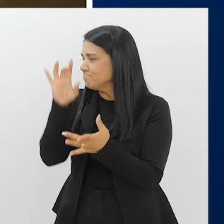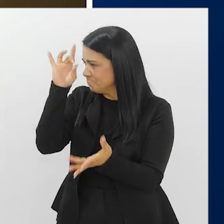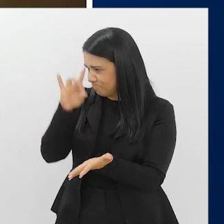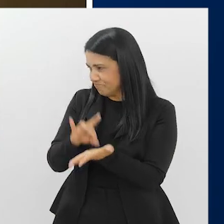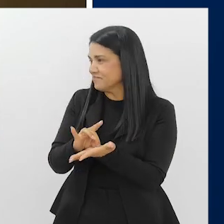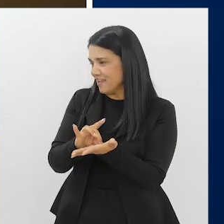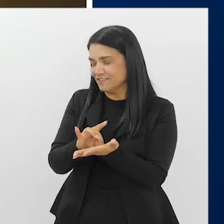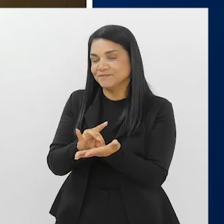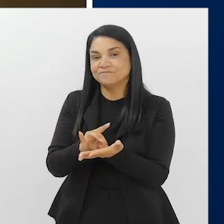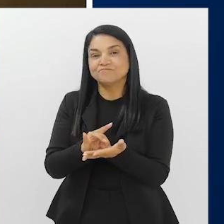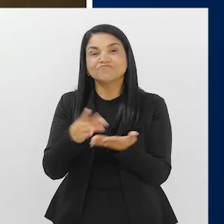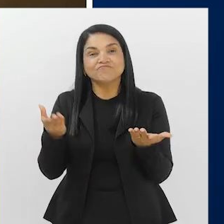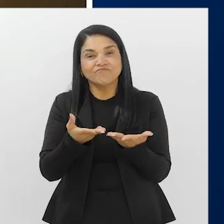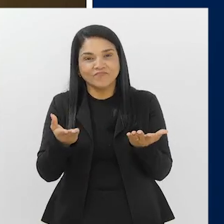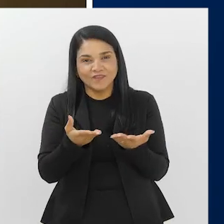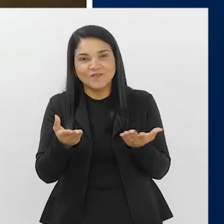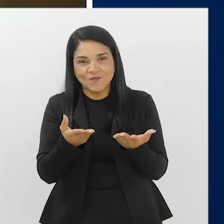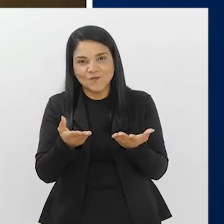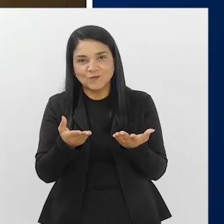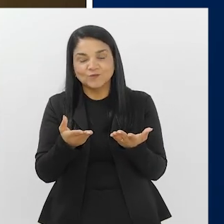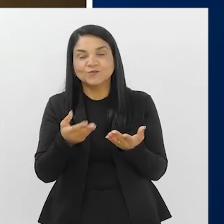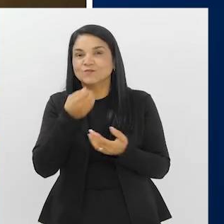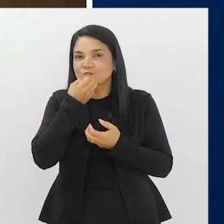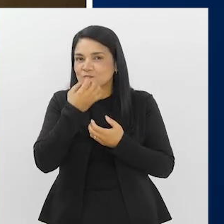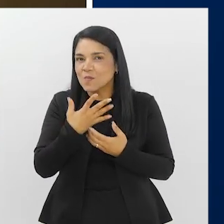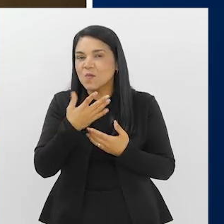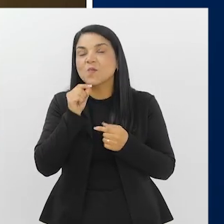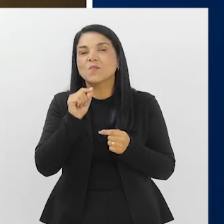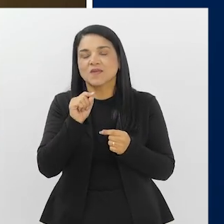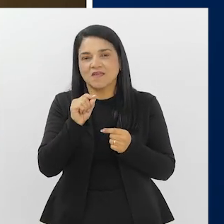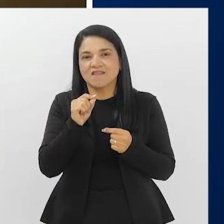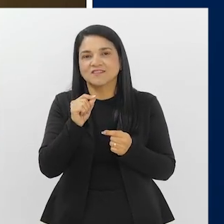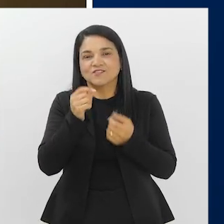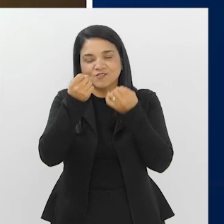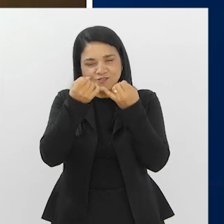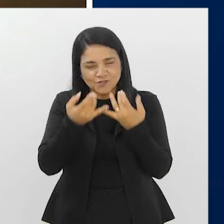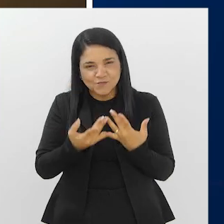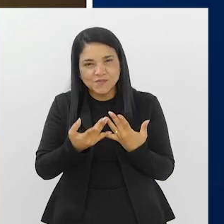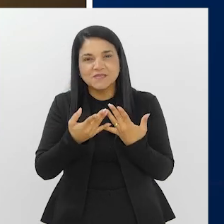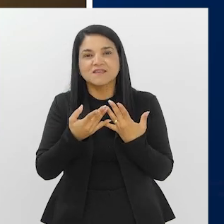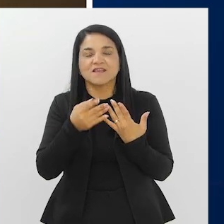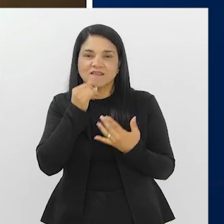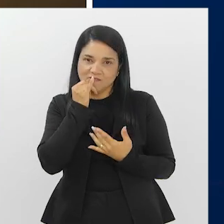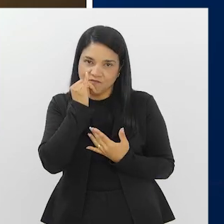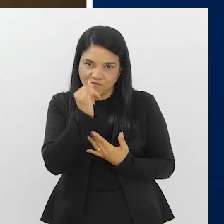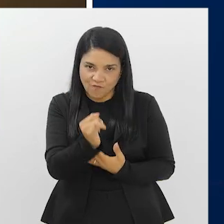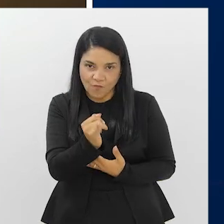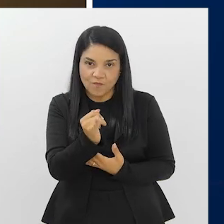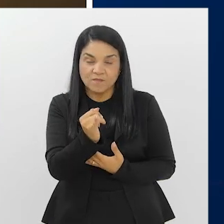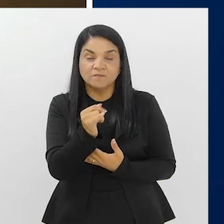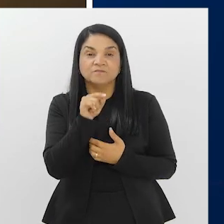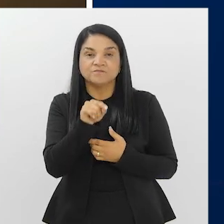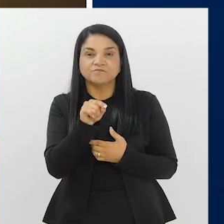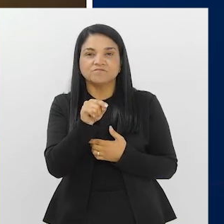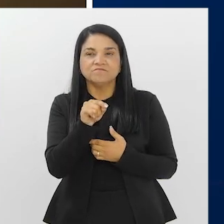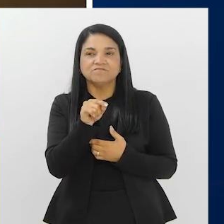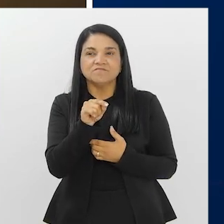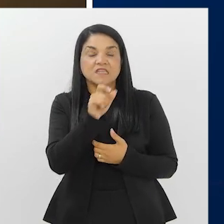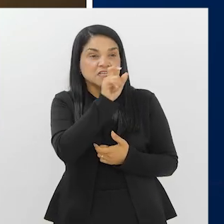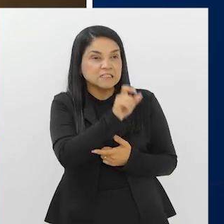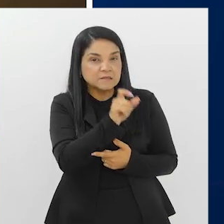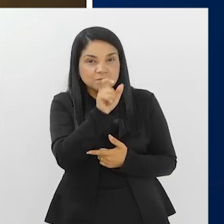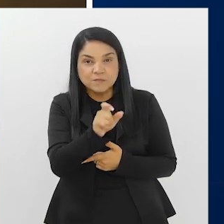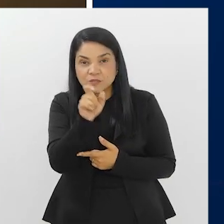assim. Hoje em dia tem uma coisa muito boa, assim, que a gente fala e que a gente vê, assim, se a gente